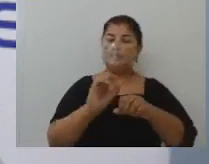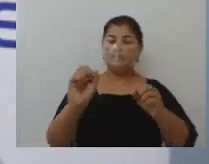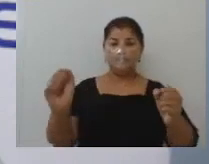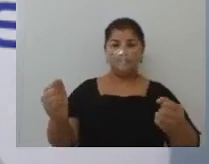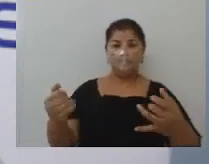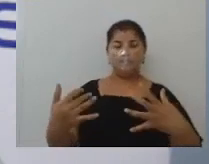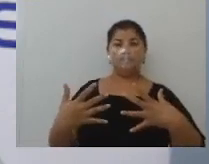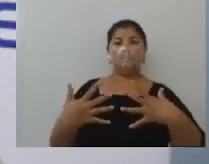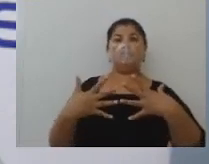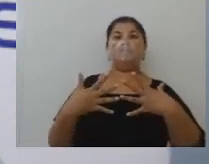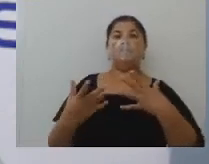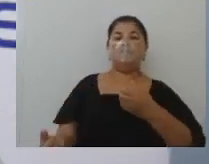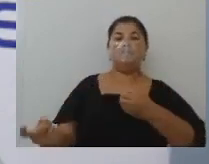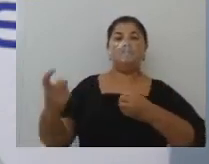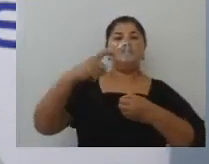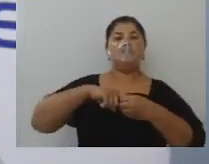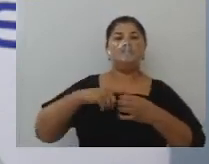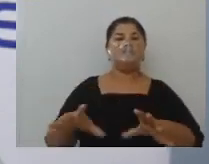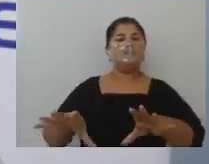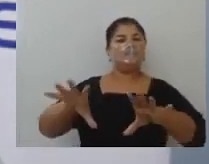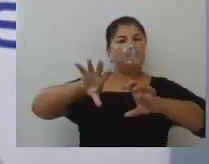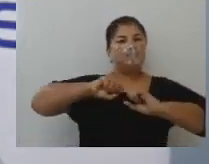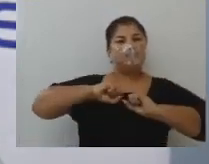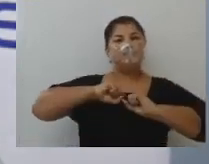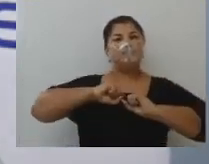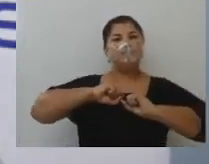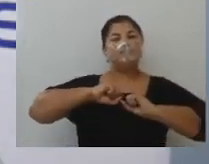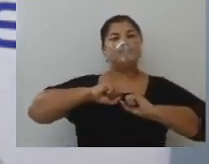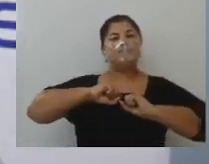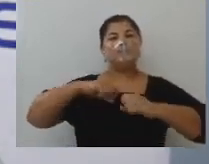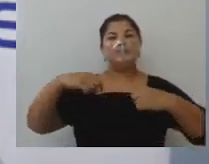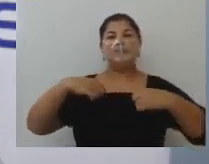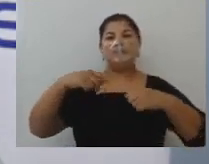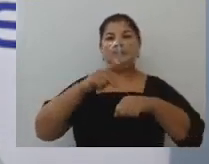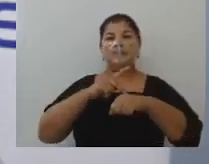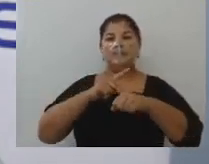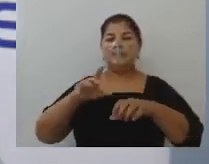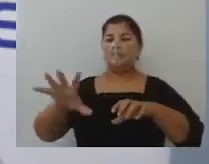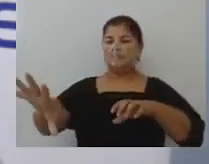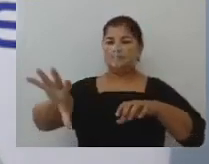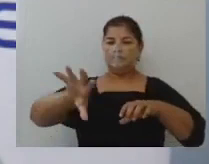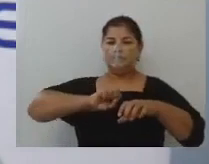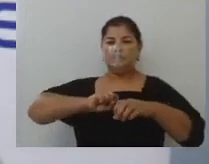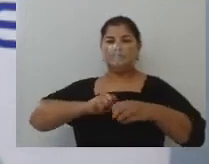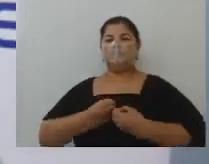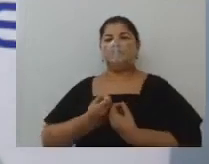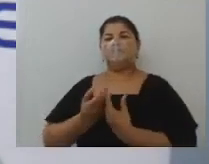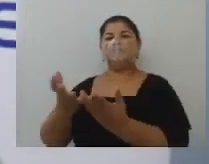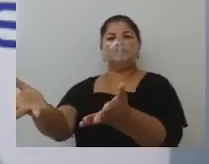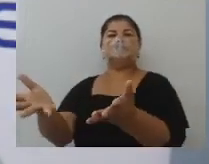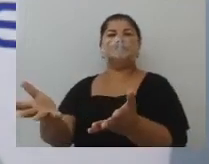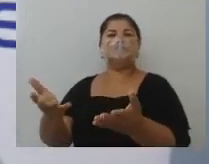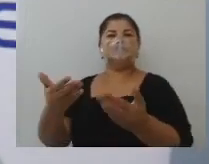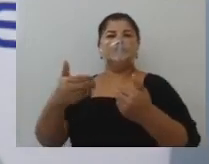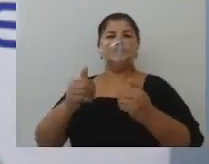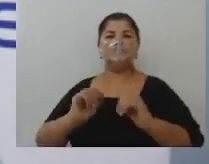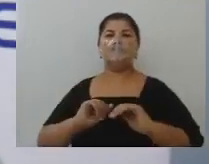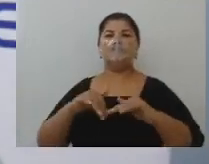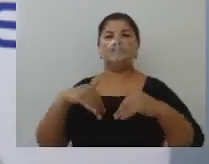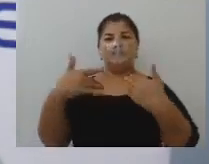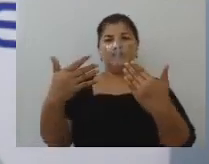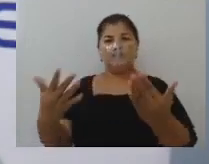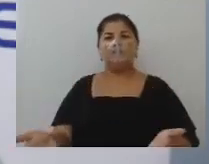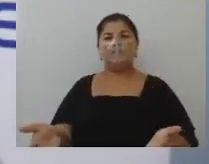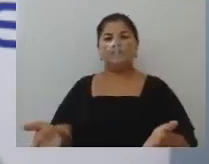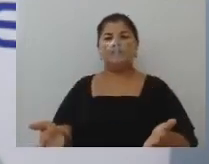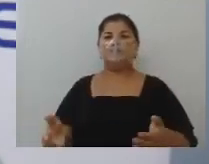minha radiação de volta para mim. Já o preto vai pegar, absorver e emitir ela para fora. Então,